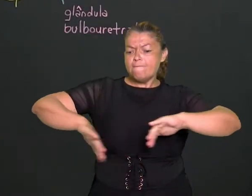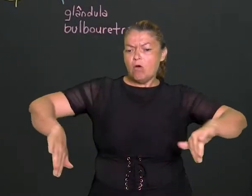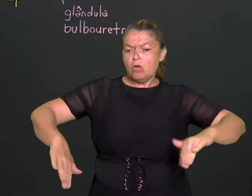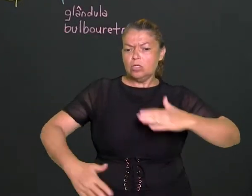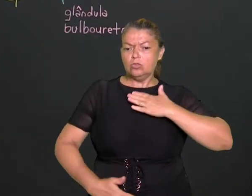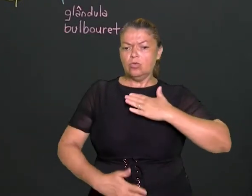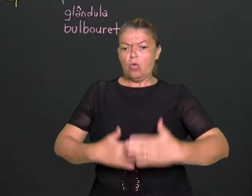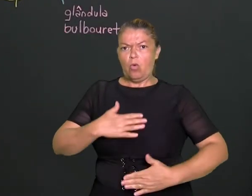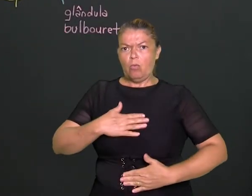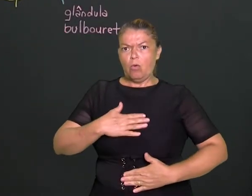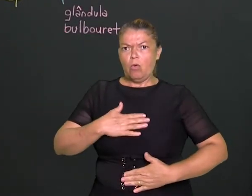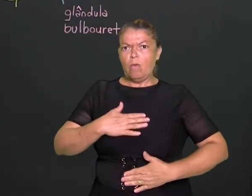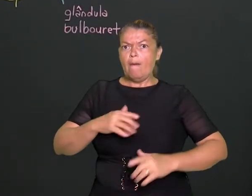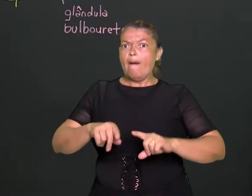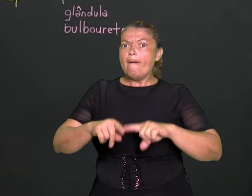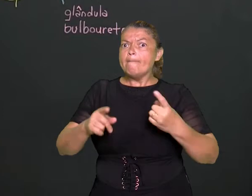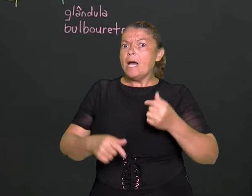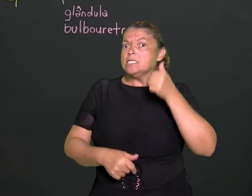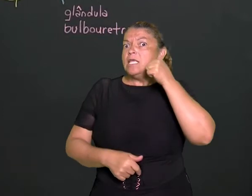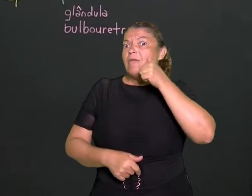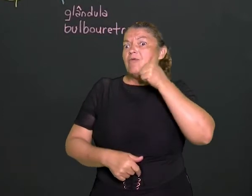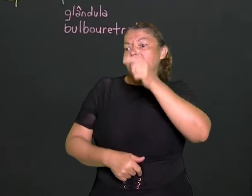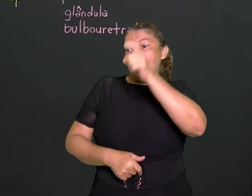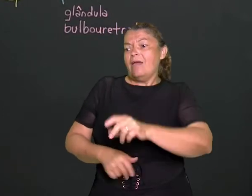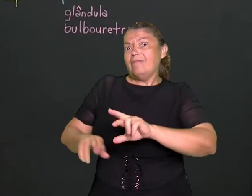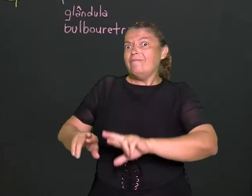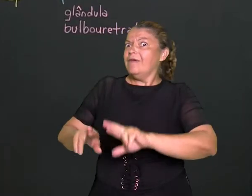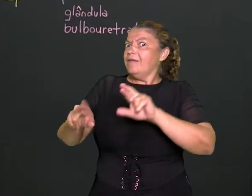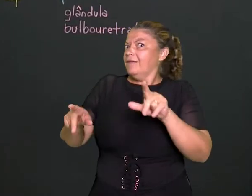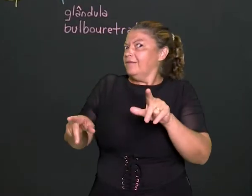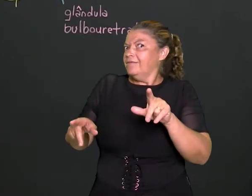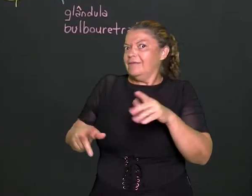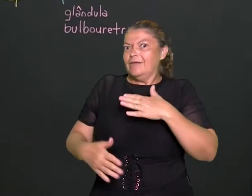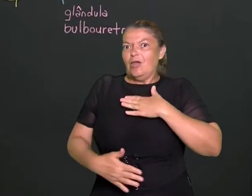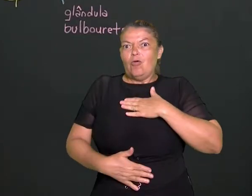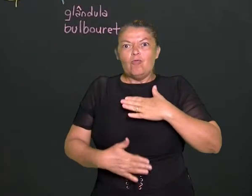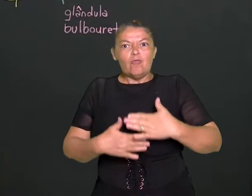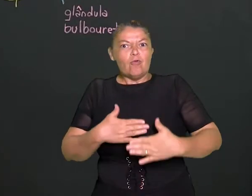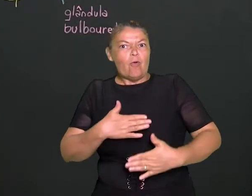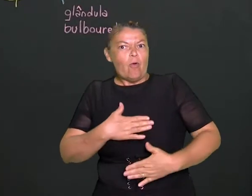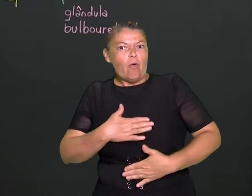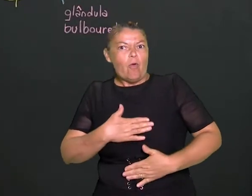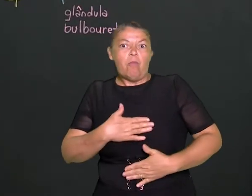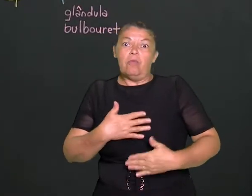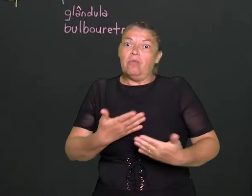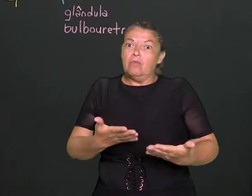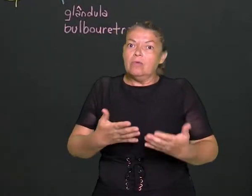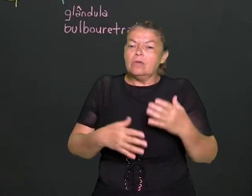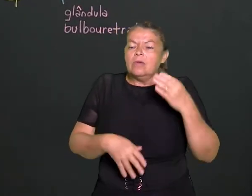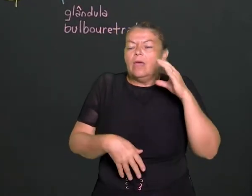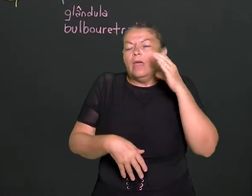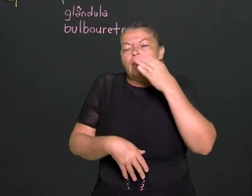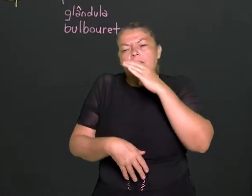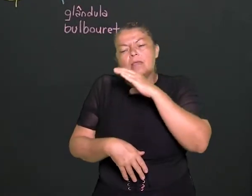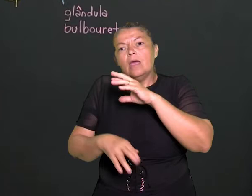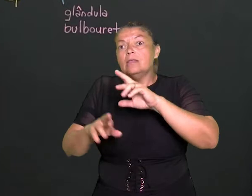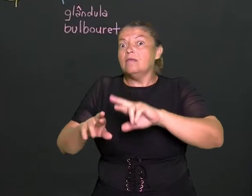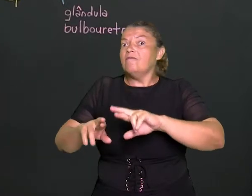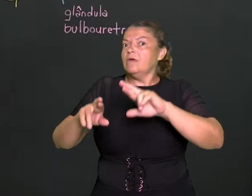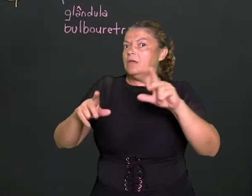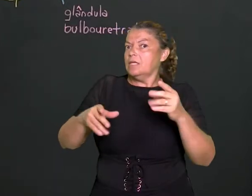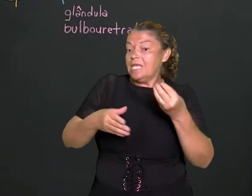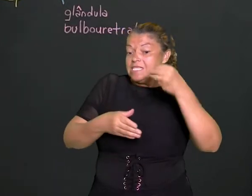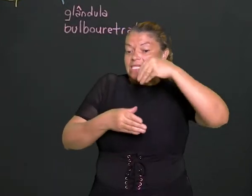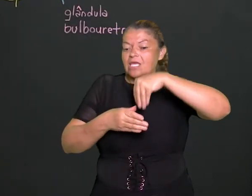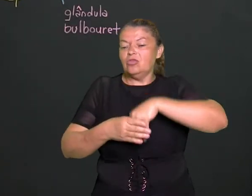corpo, enquanto o feminino é todo dentro do corpo? Nosso corpo é quente, 36, 37 graus.